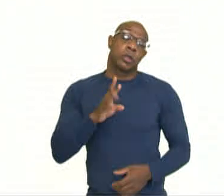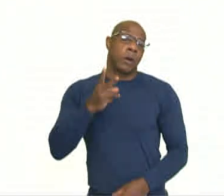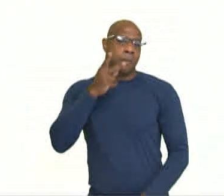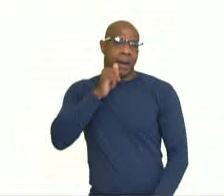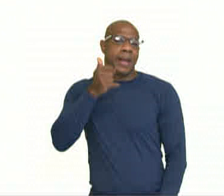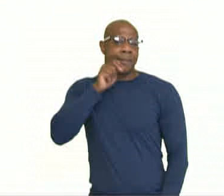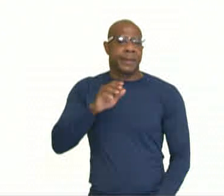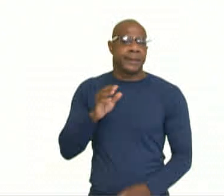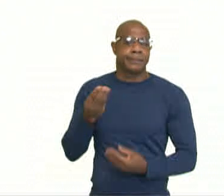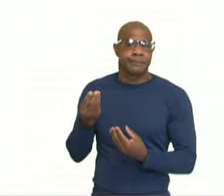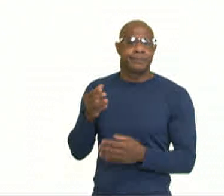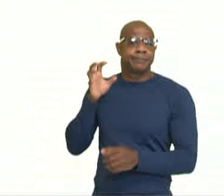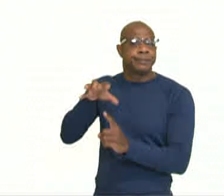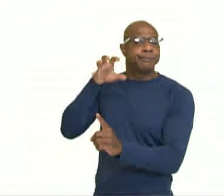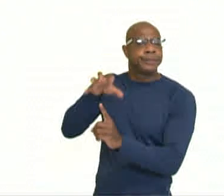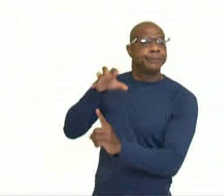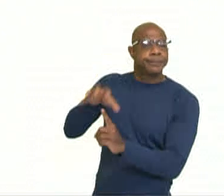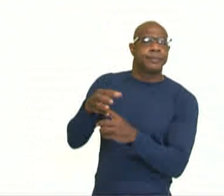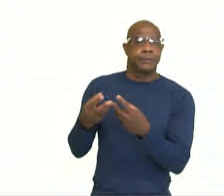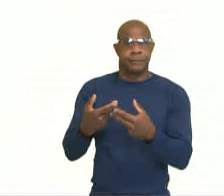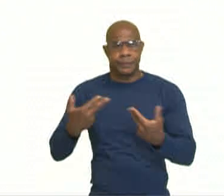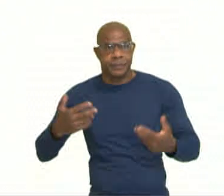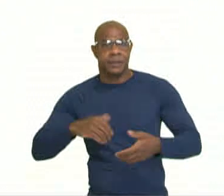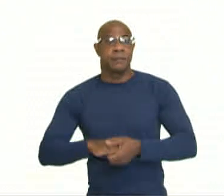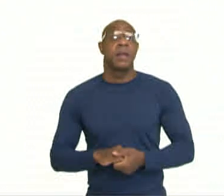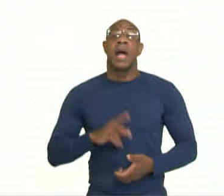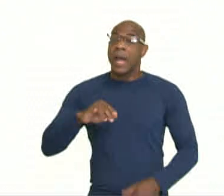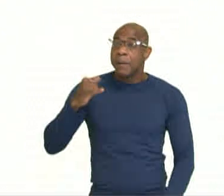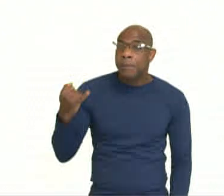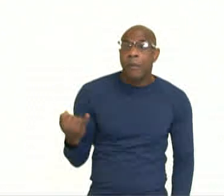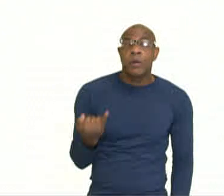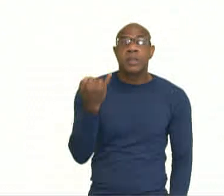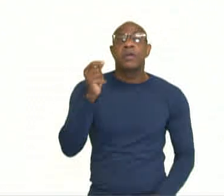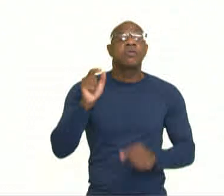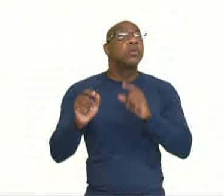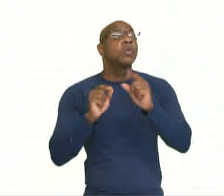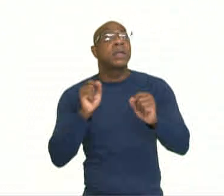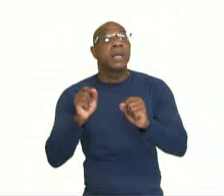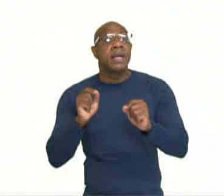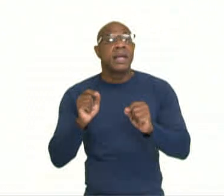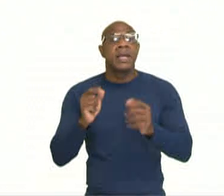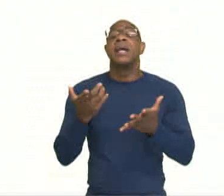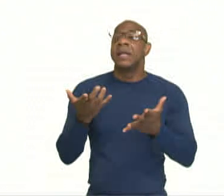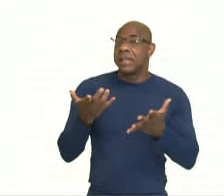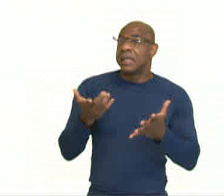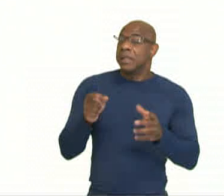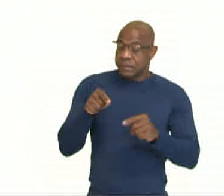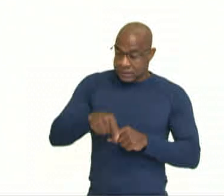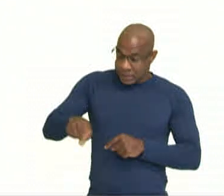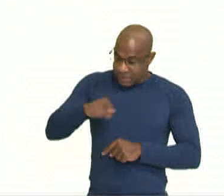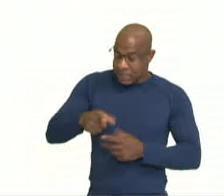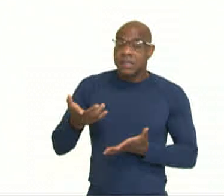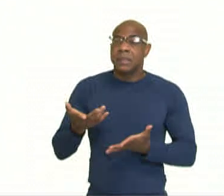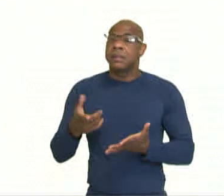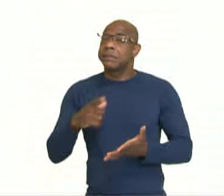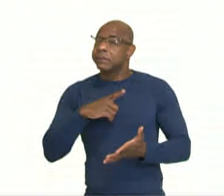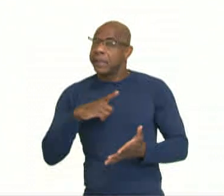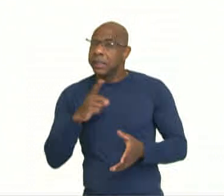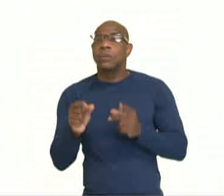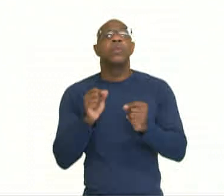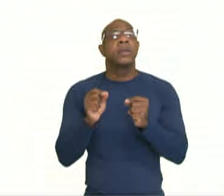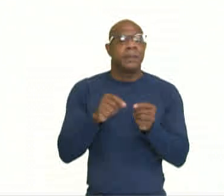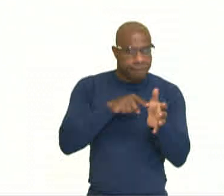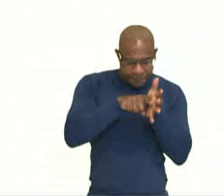de seres humanos. Então é importante ver esse recurso como orientadores e não como uma fonte de verdade.